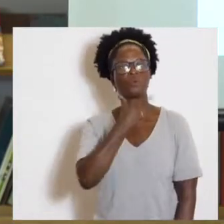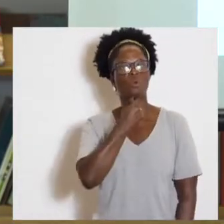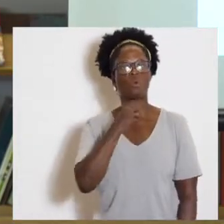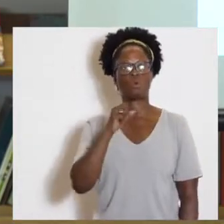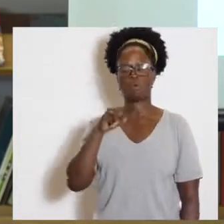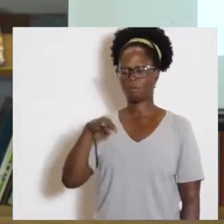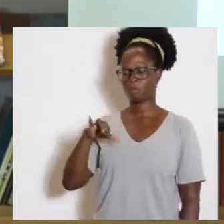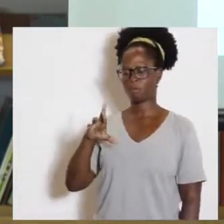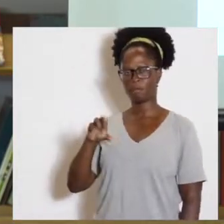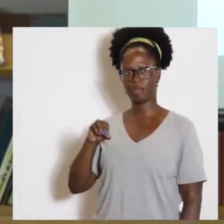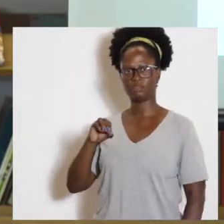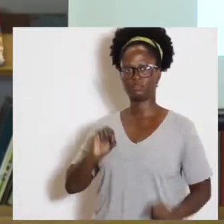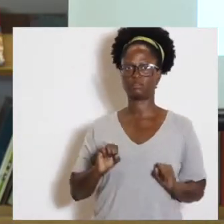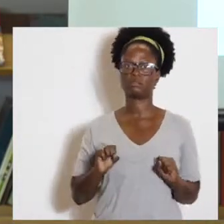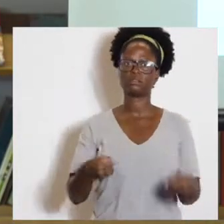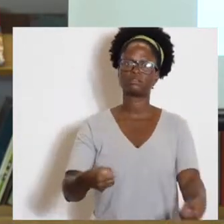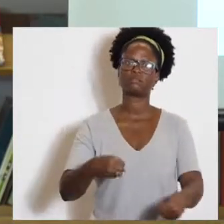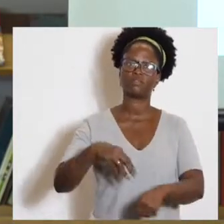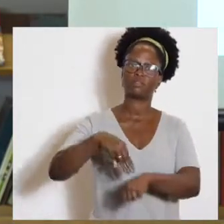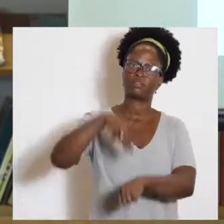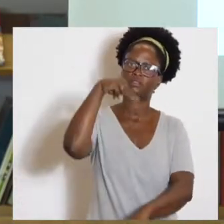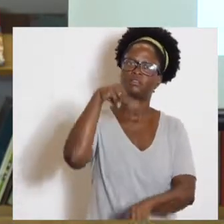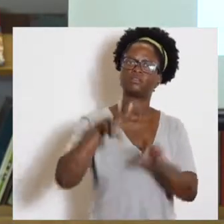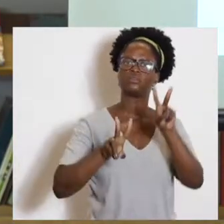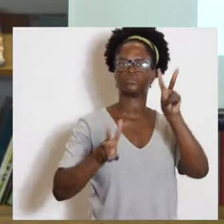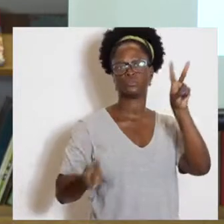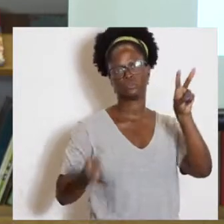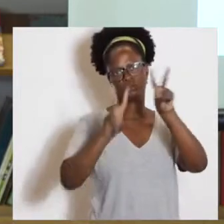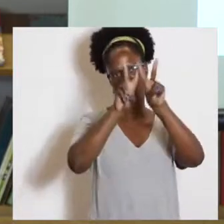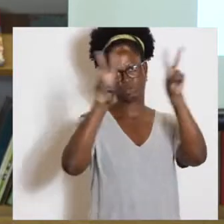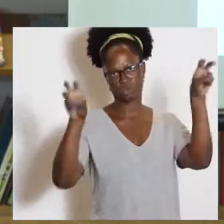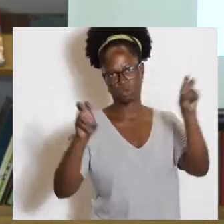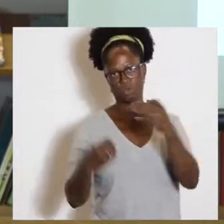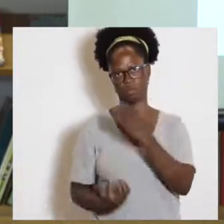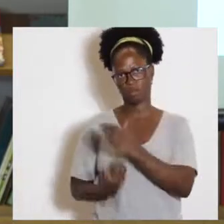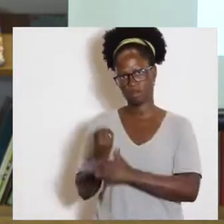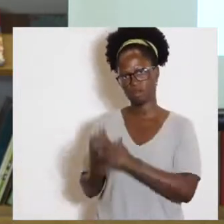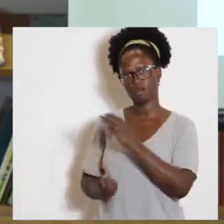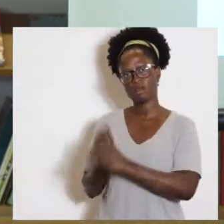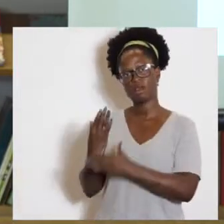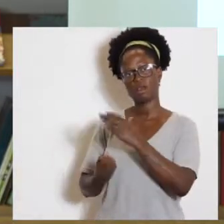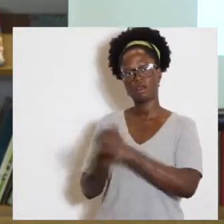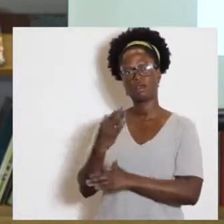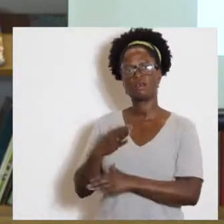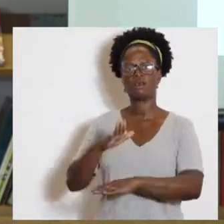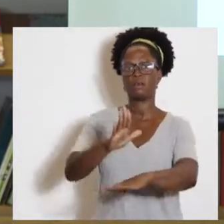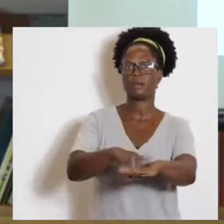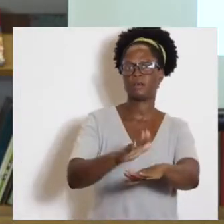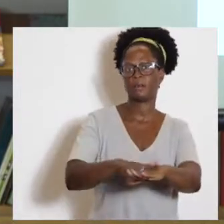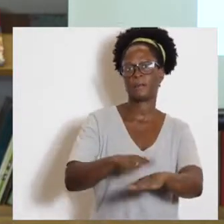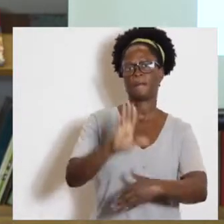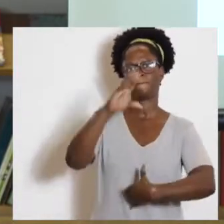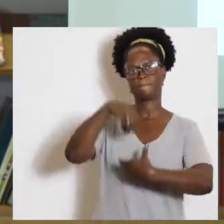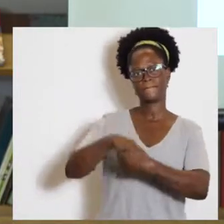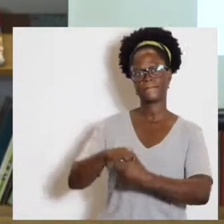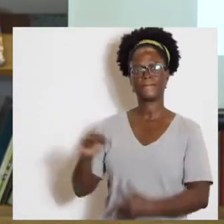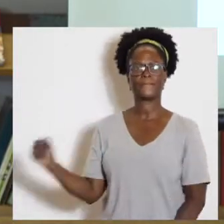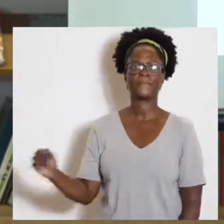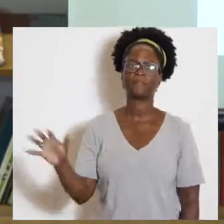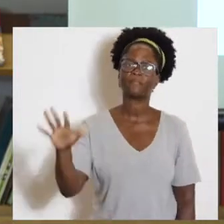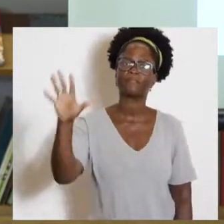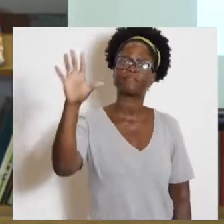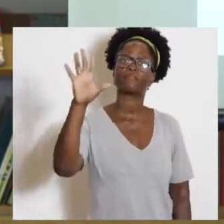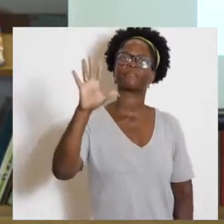defender uma dissertação de mestrado sobre sua poesia sobre a poesia que se produz no espaço que foi